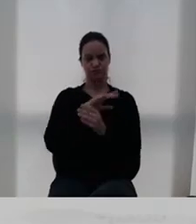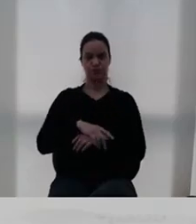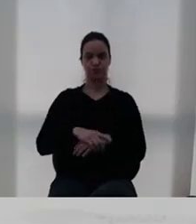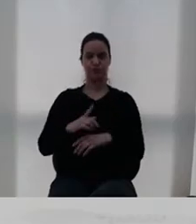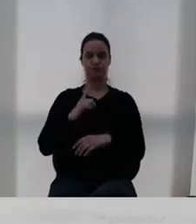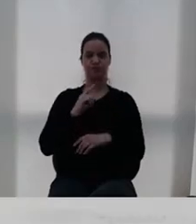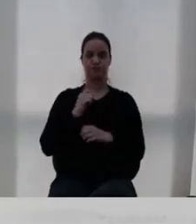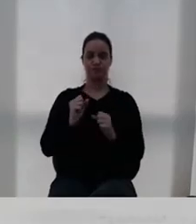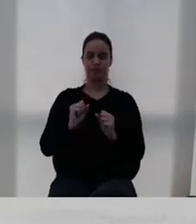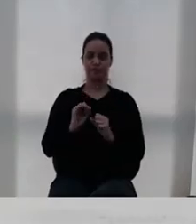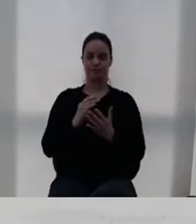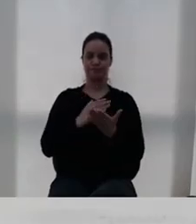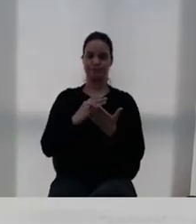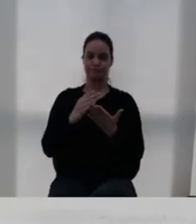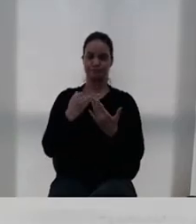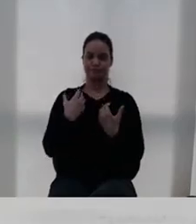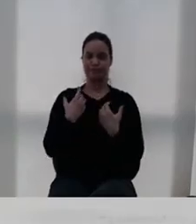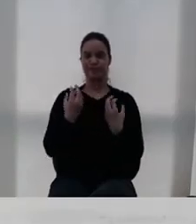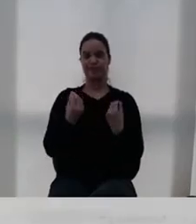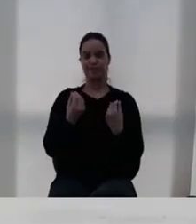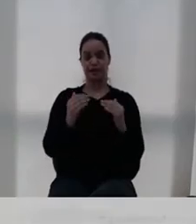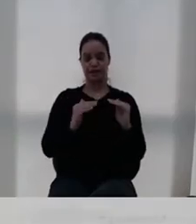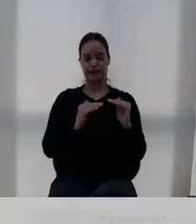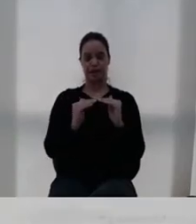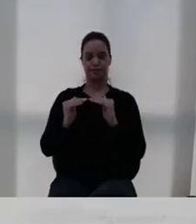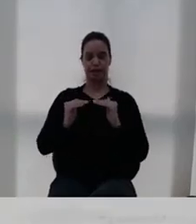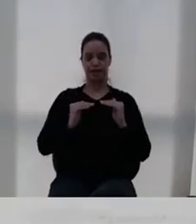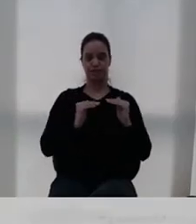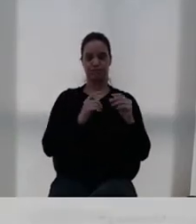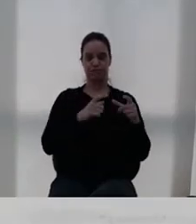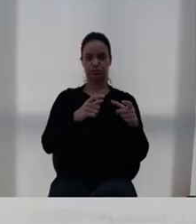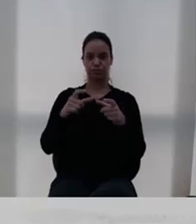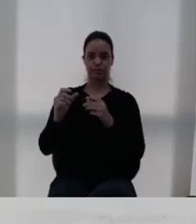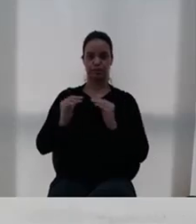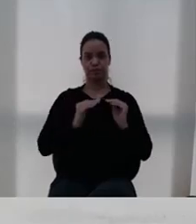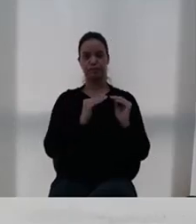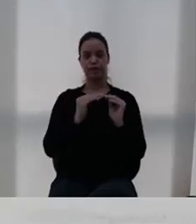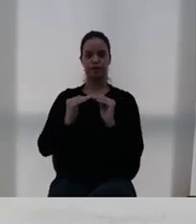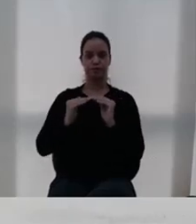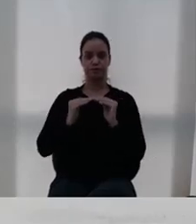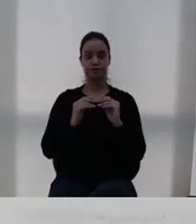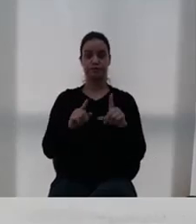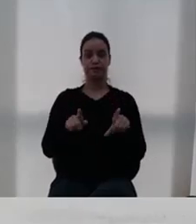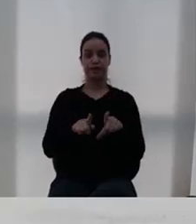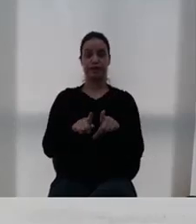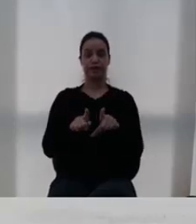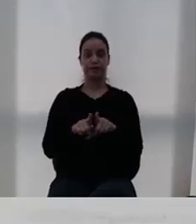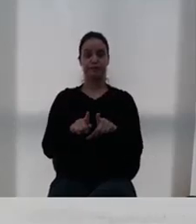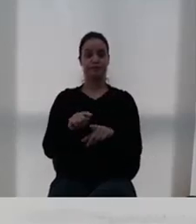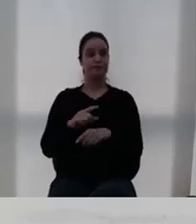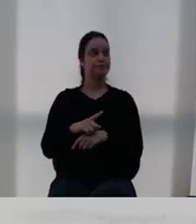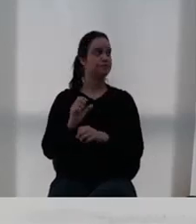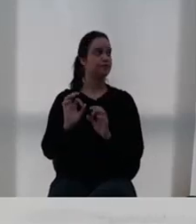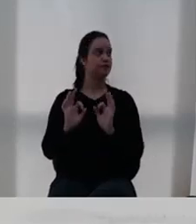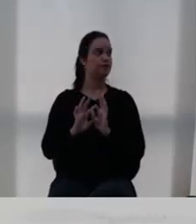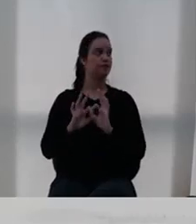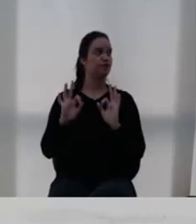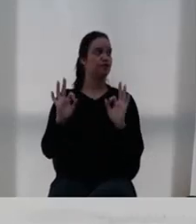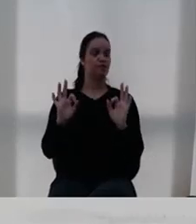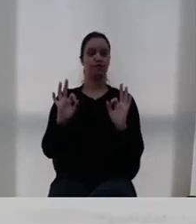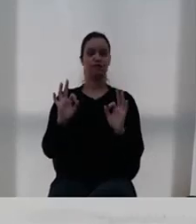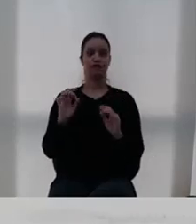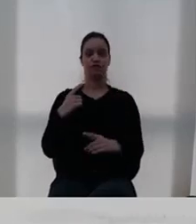muito importantes pontualmente, sejam padronizadas em todas as unidades, porque também, além de excelentes iniciativas em